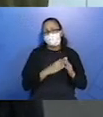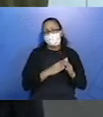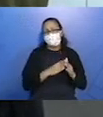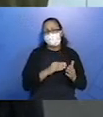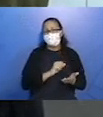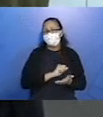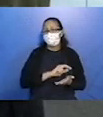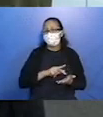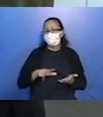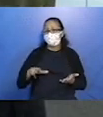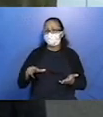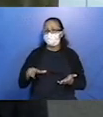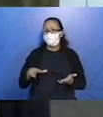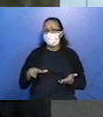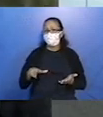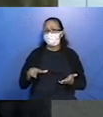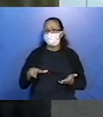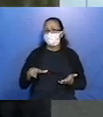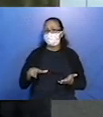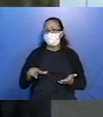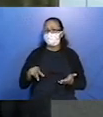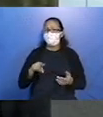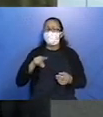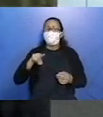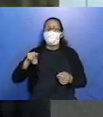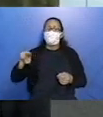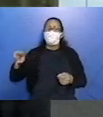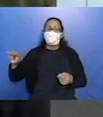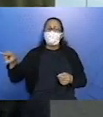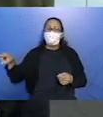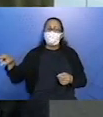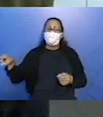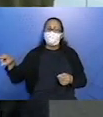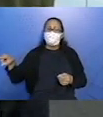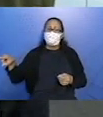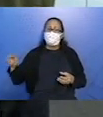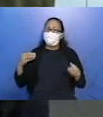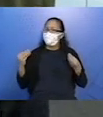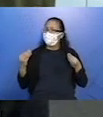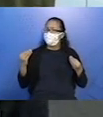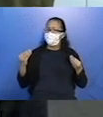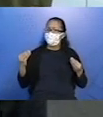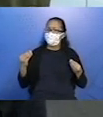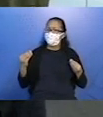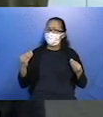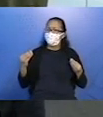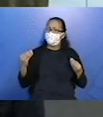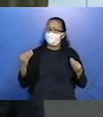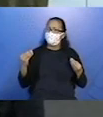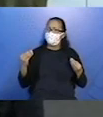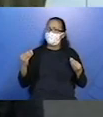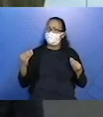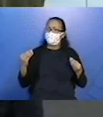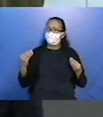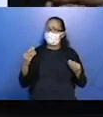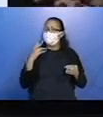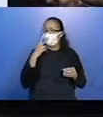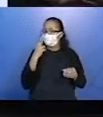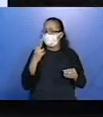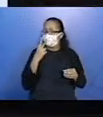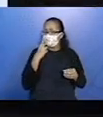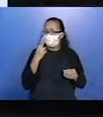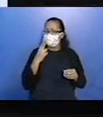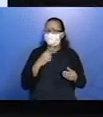Como ficaria eles no plural? Ai, professora, é parecido,